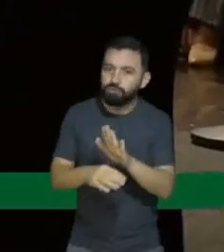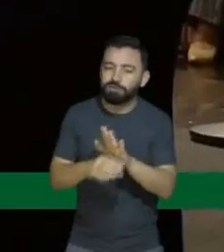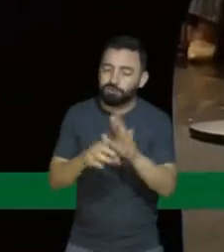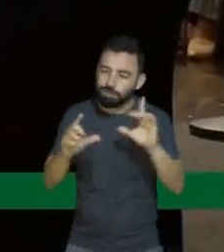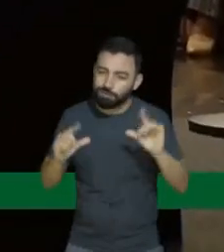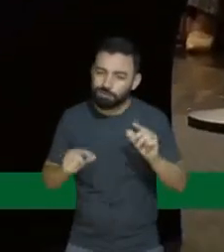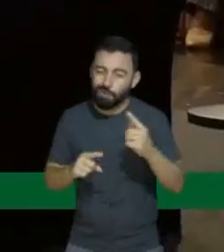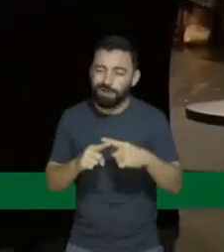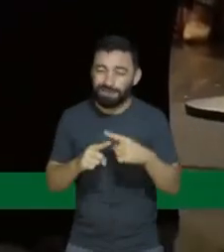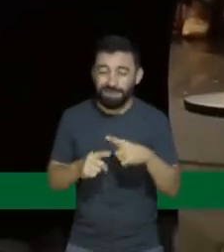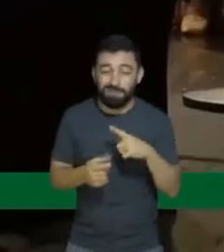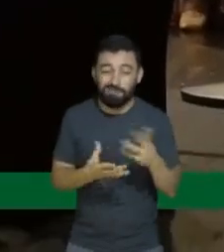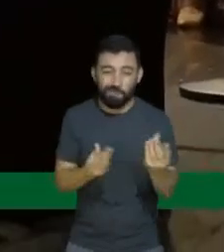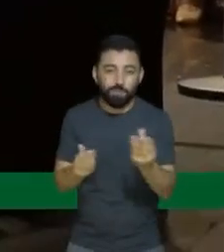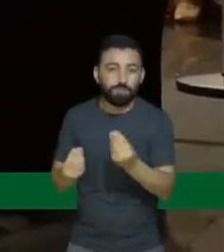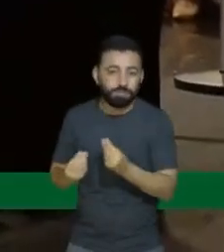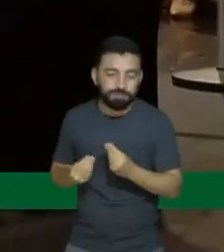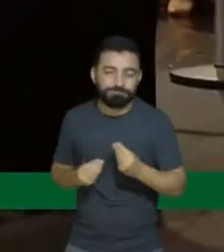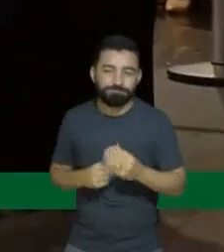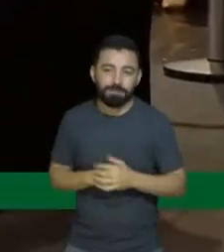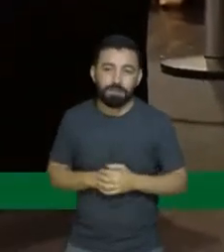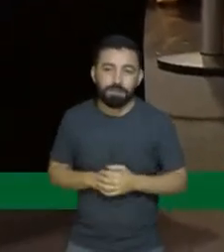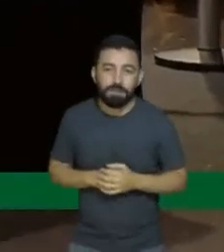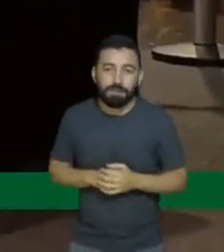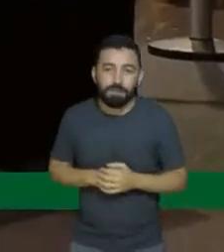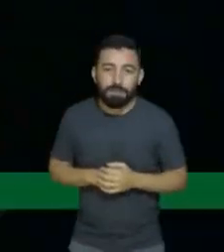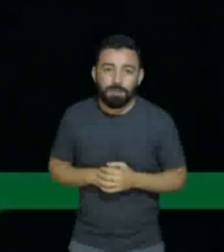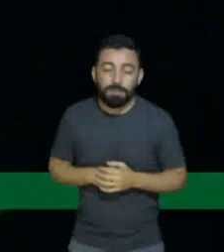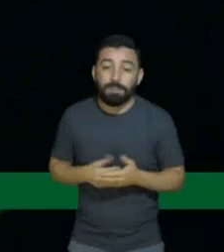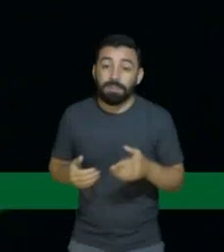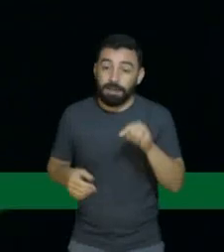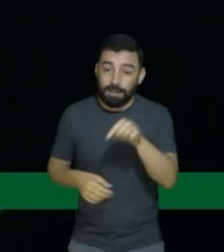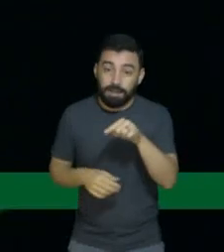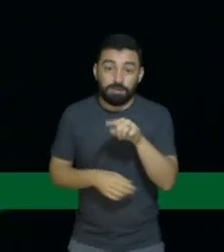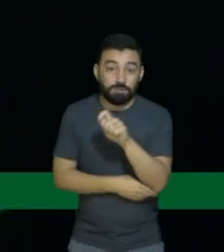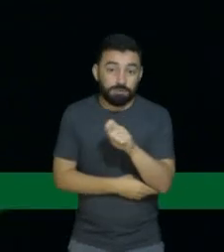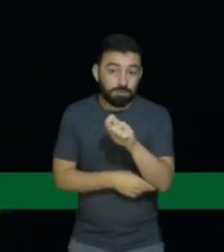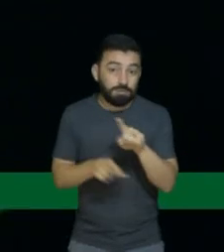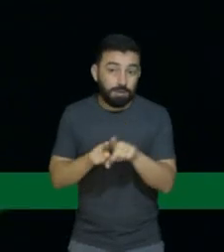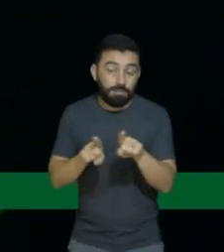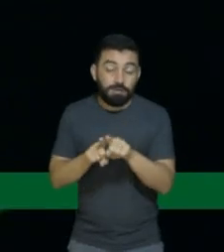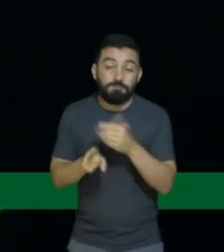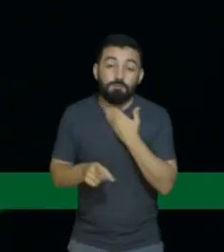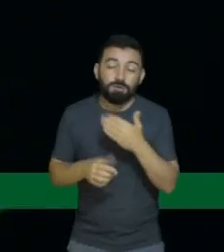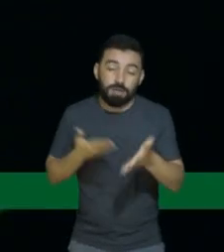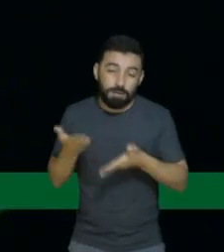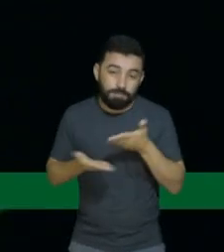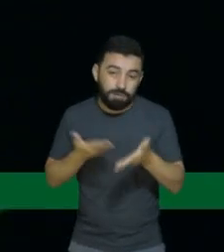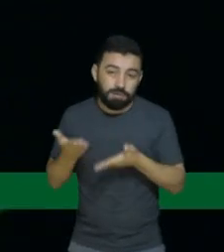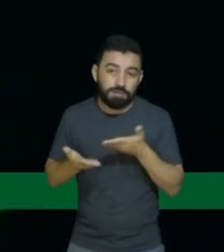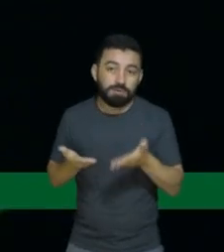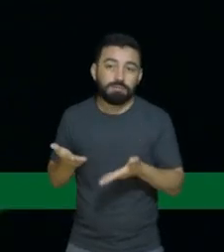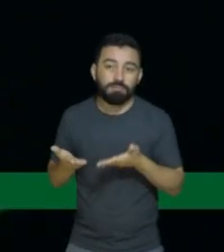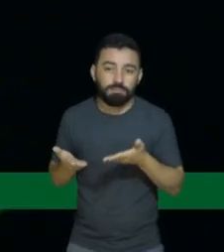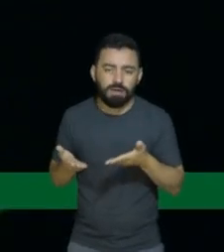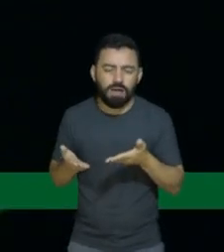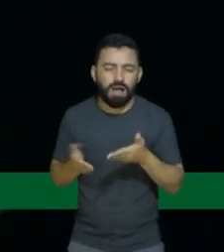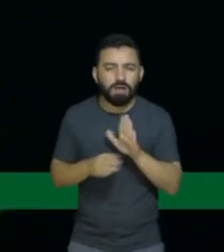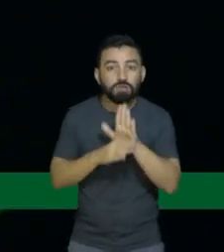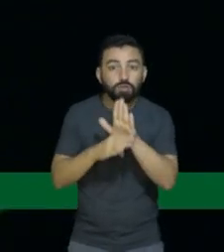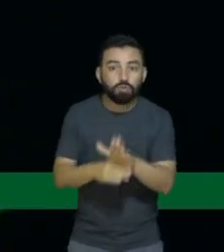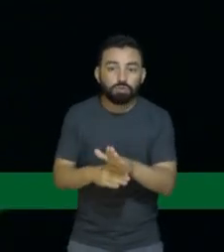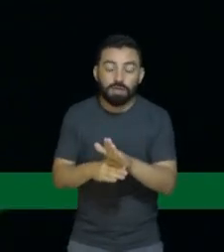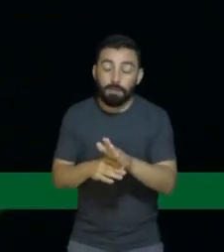Parkinson Ainda temos na associação grupos de fonoterapia que contribuem para melhorar a